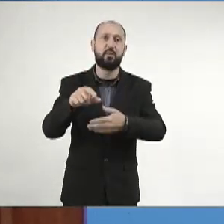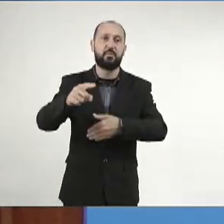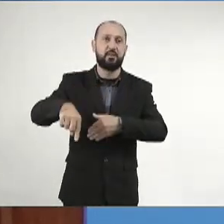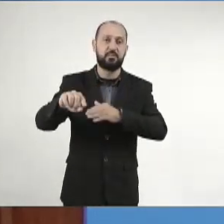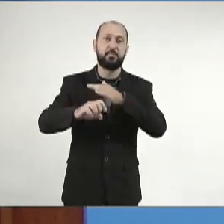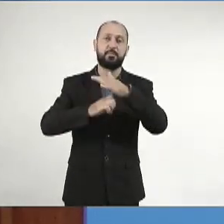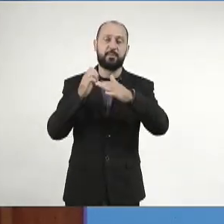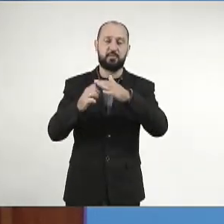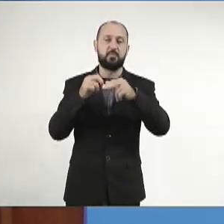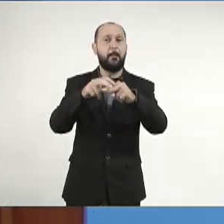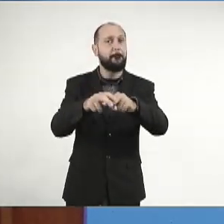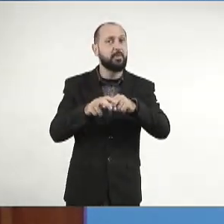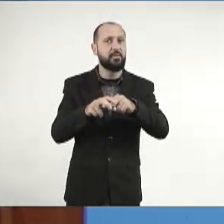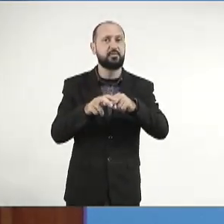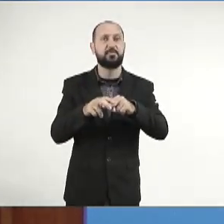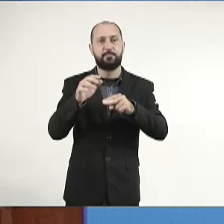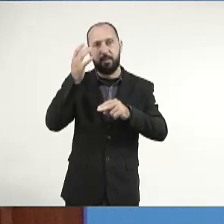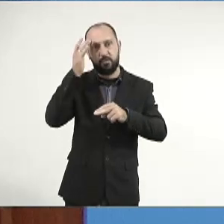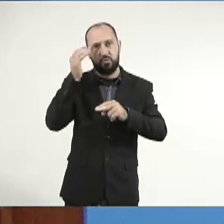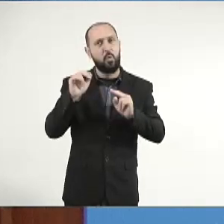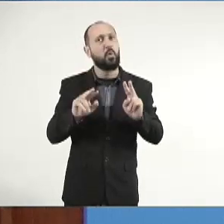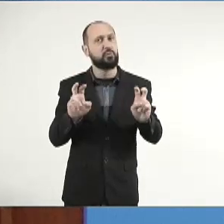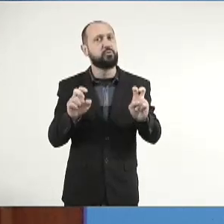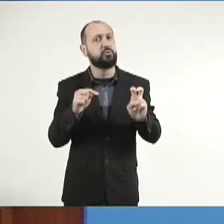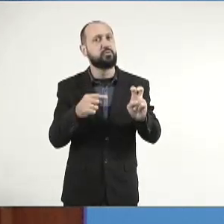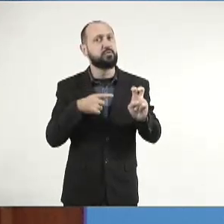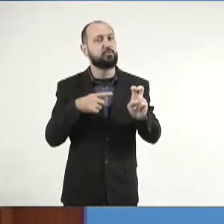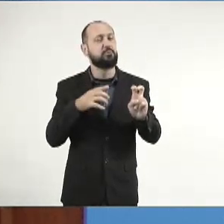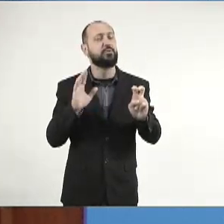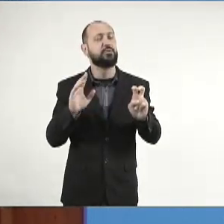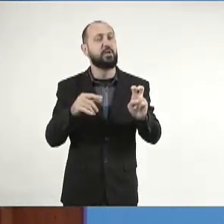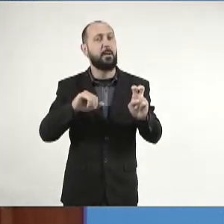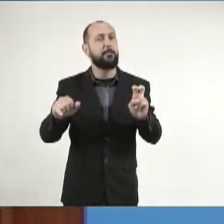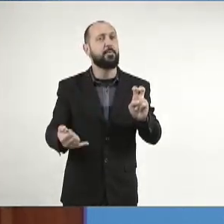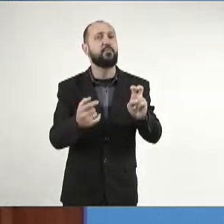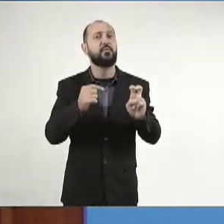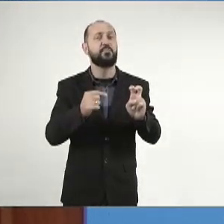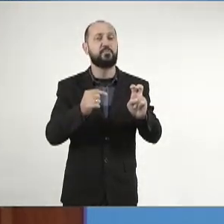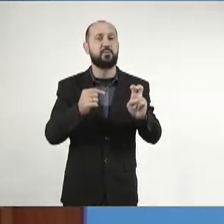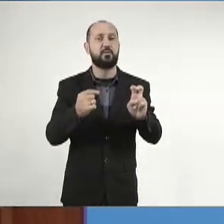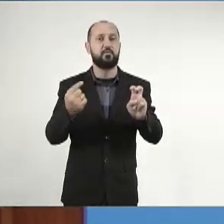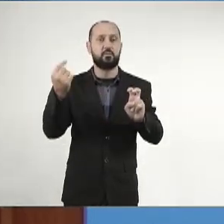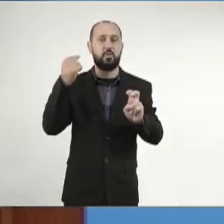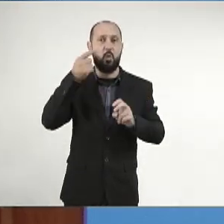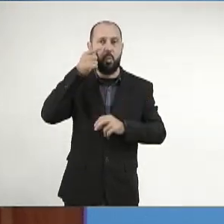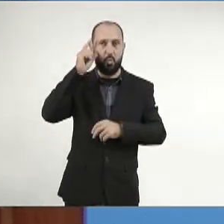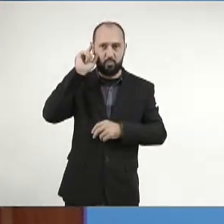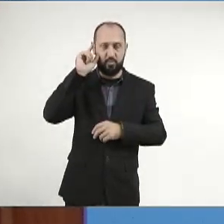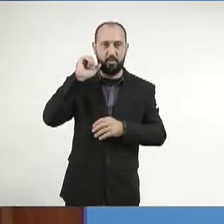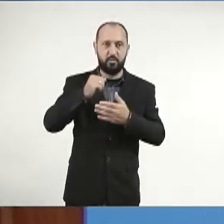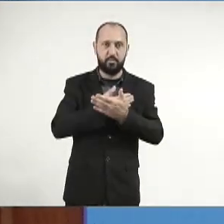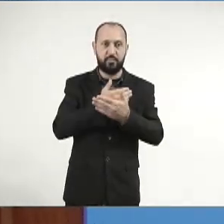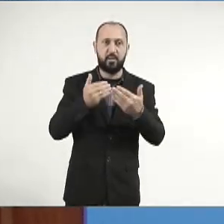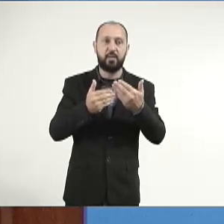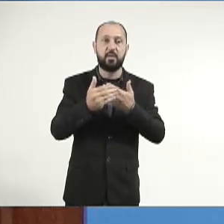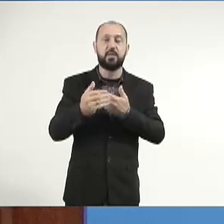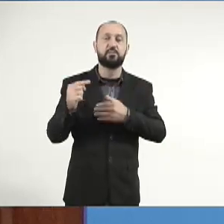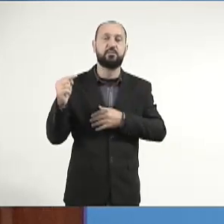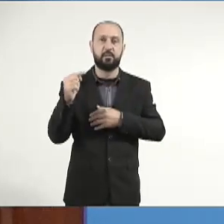das empresas. Portanto, eu acho que é um assunto que eu trago aqui, aproveitando o que aconteceu no dia de ontem, essa